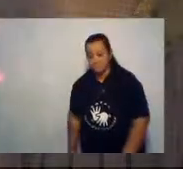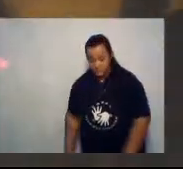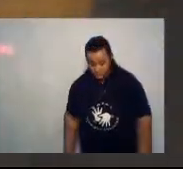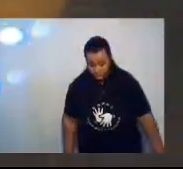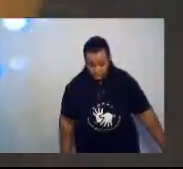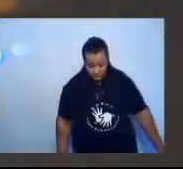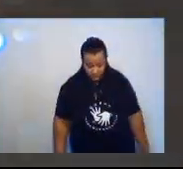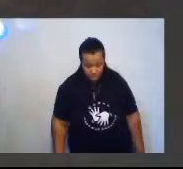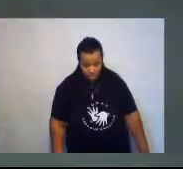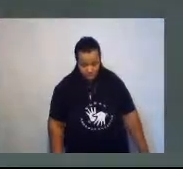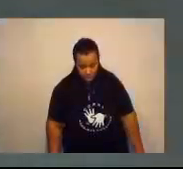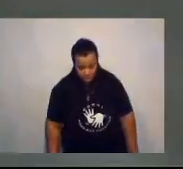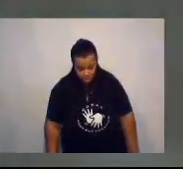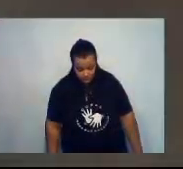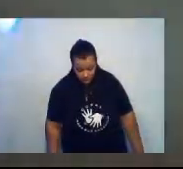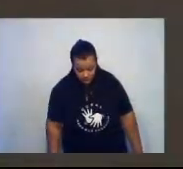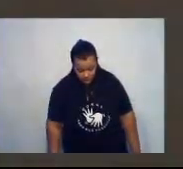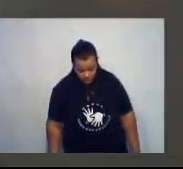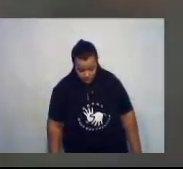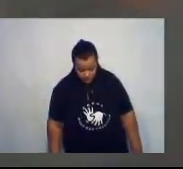prejuízo.